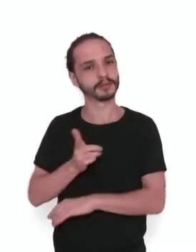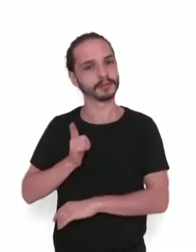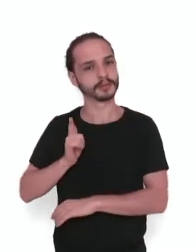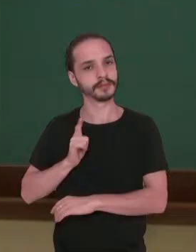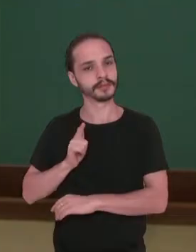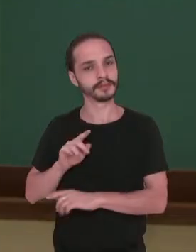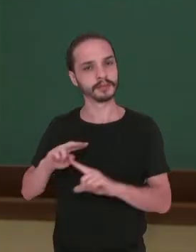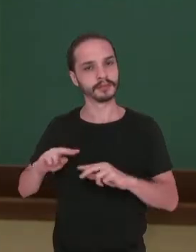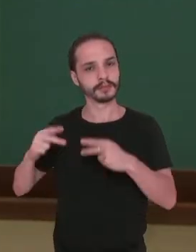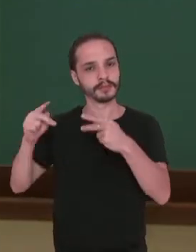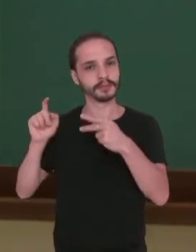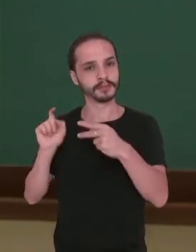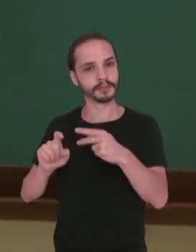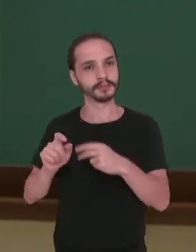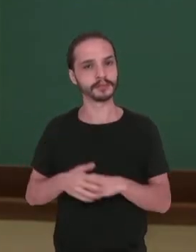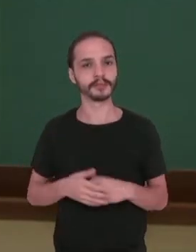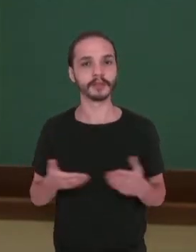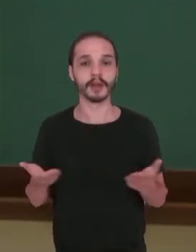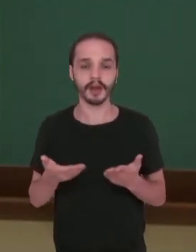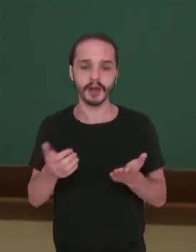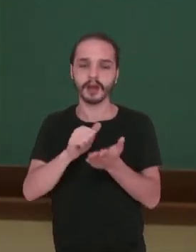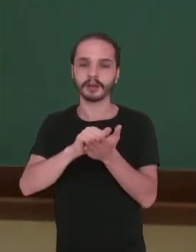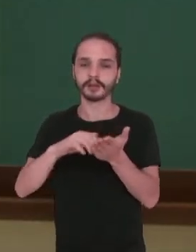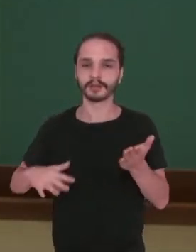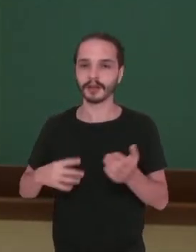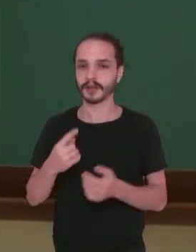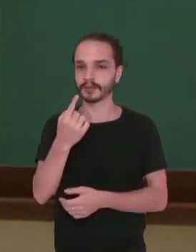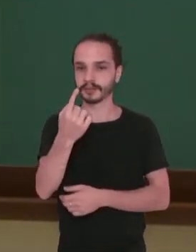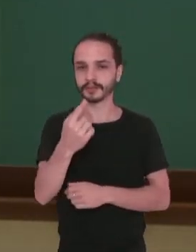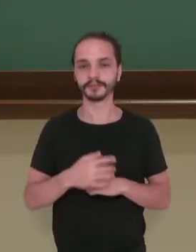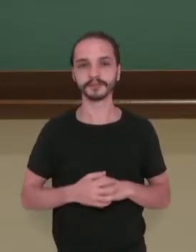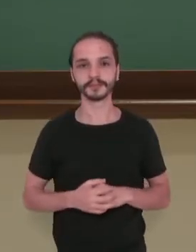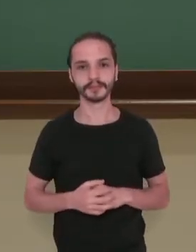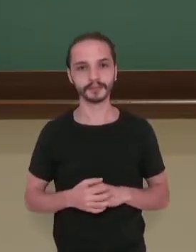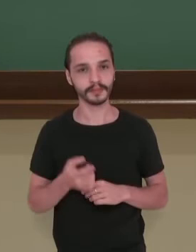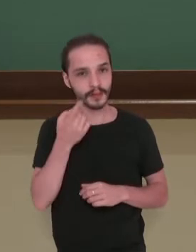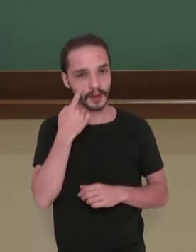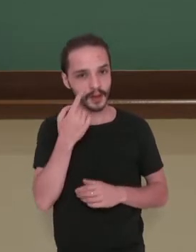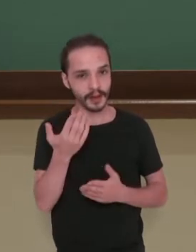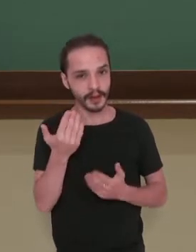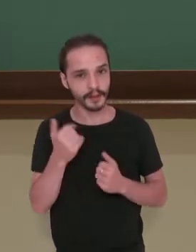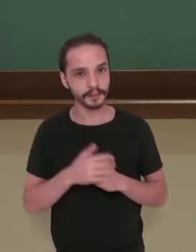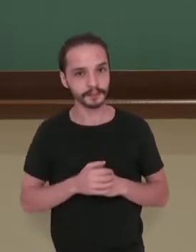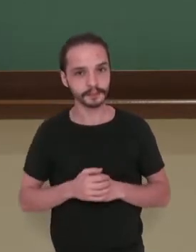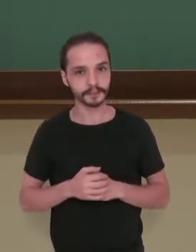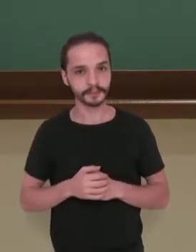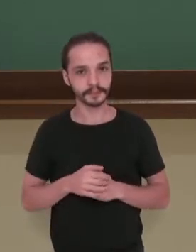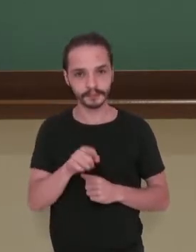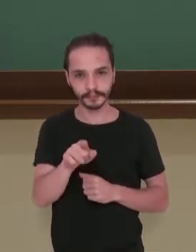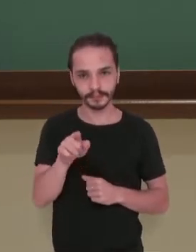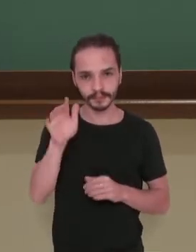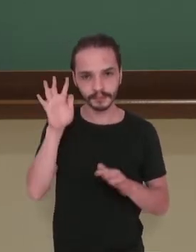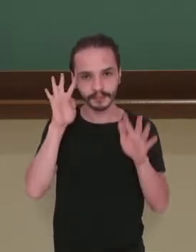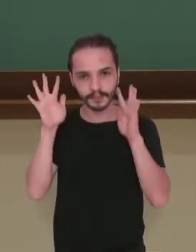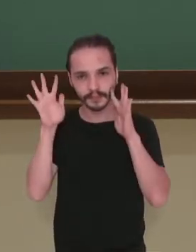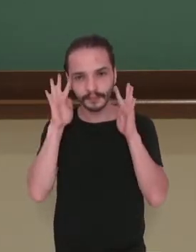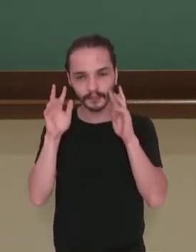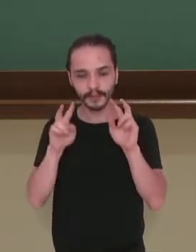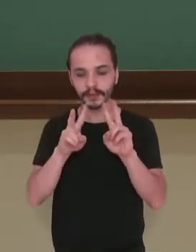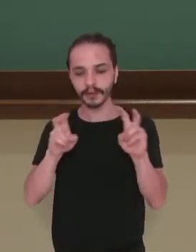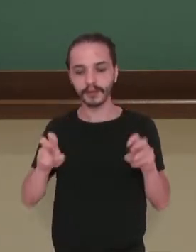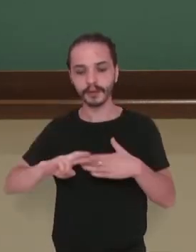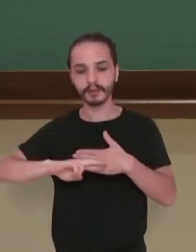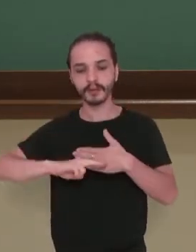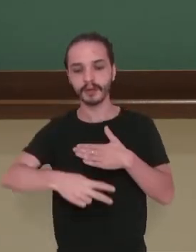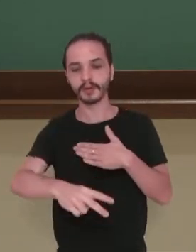Com isso, claro, chegamos à atividade 1. Vem cá, você refletiu sobre as implicações do